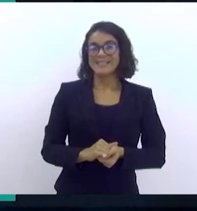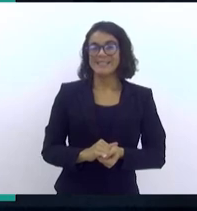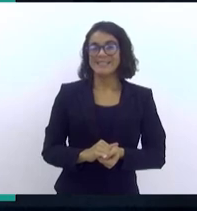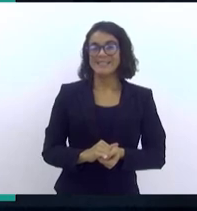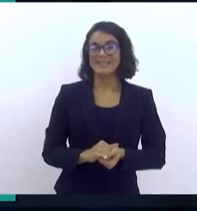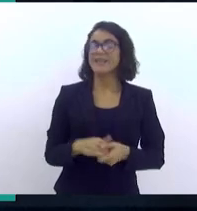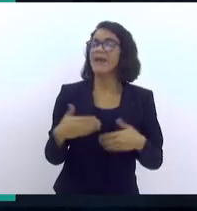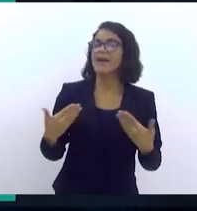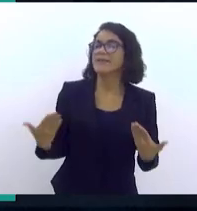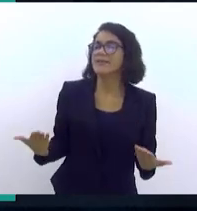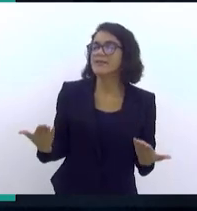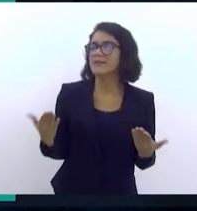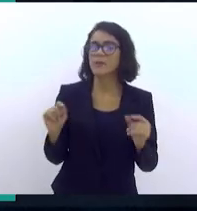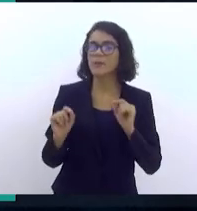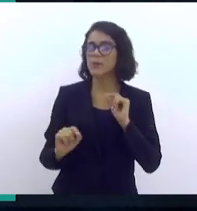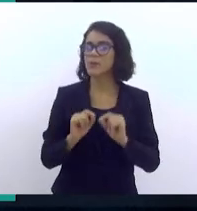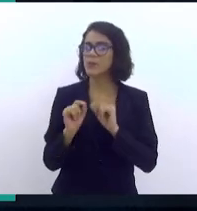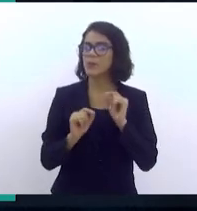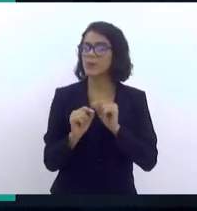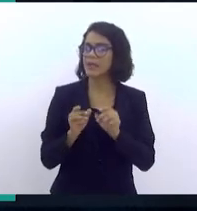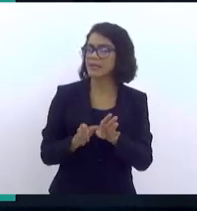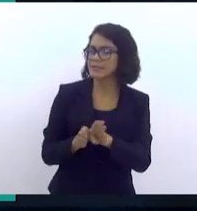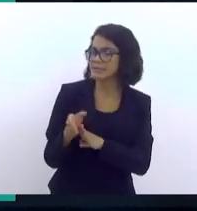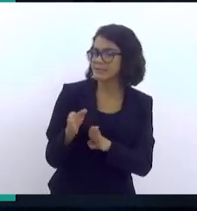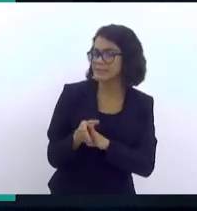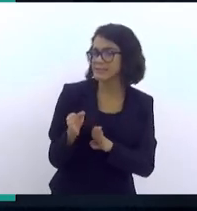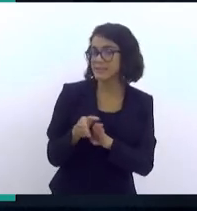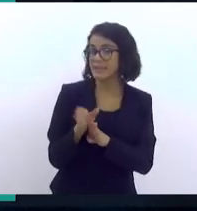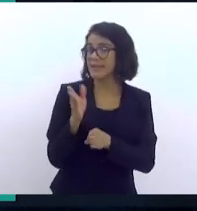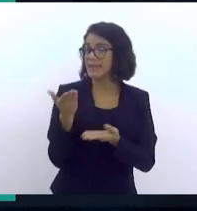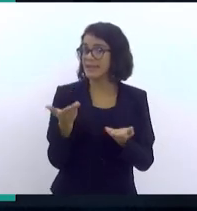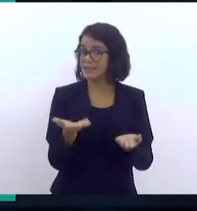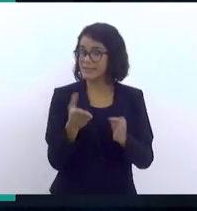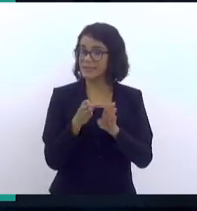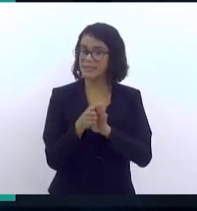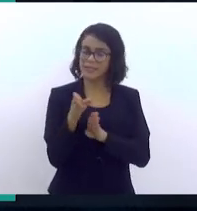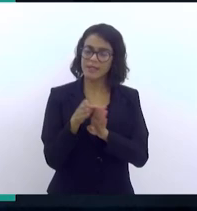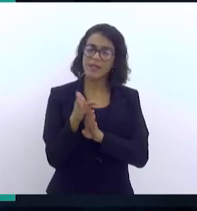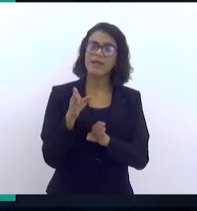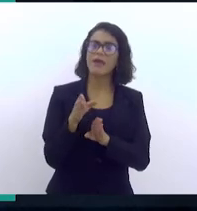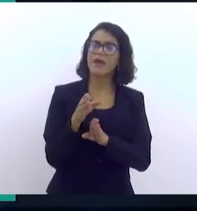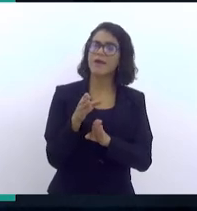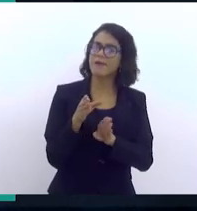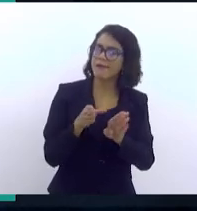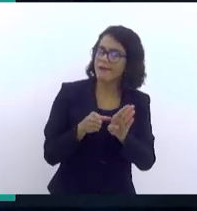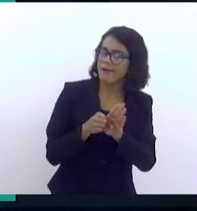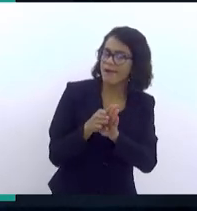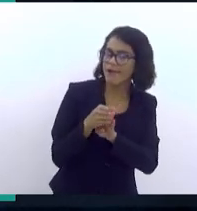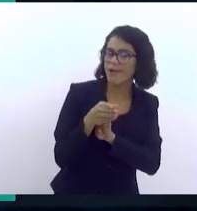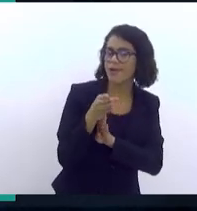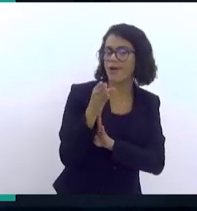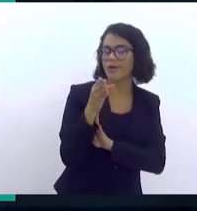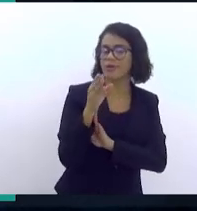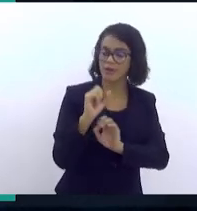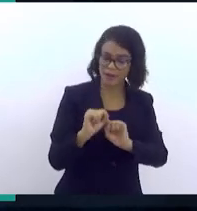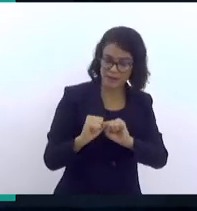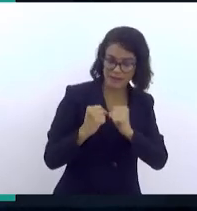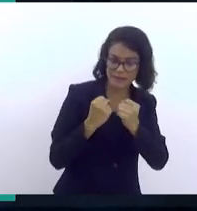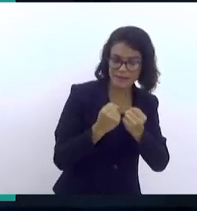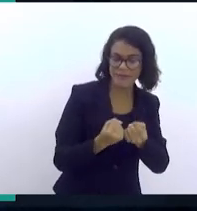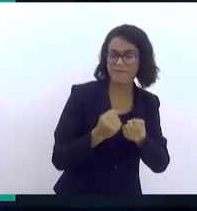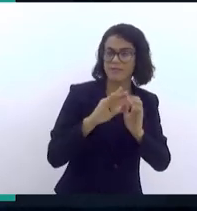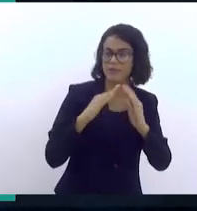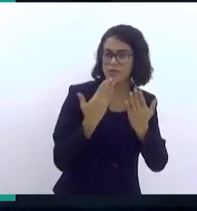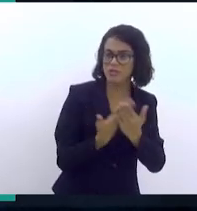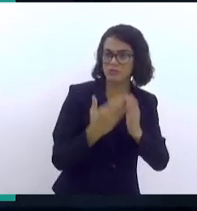E aí o que que é esse guia né o guia ele orienta ele se orienta né em defesa de uma educação